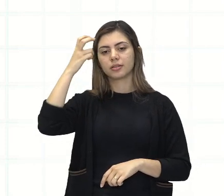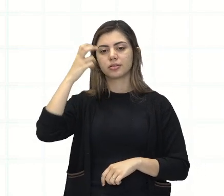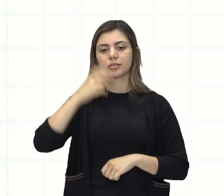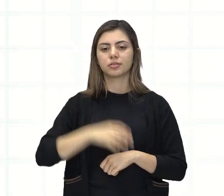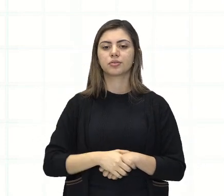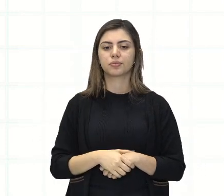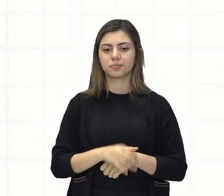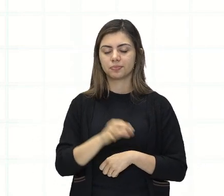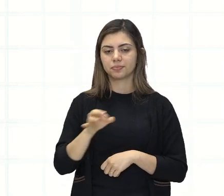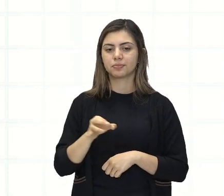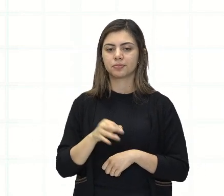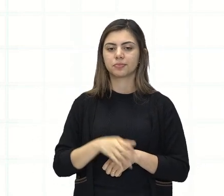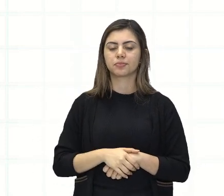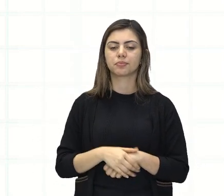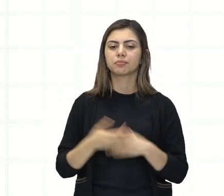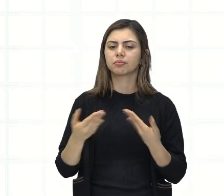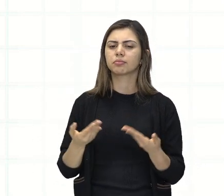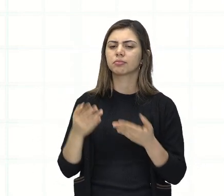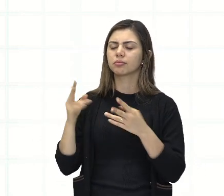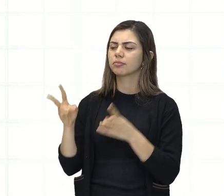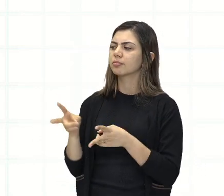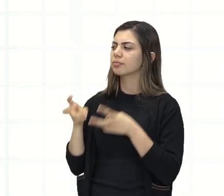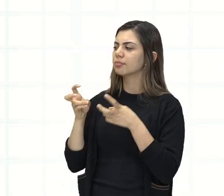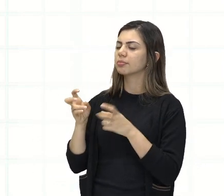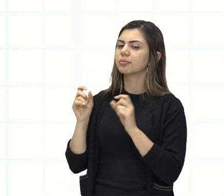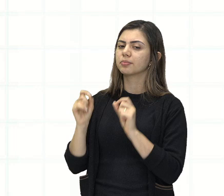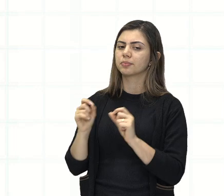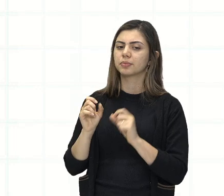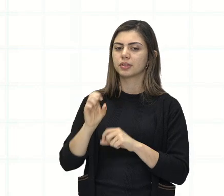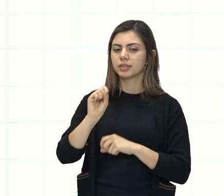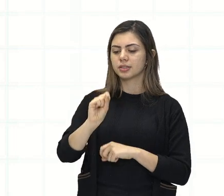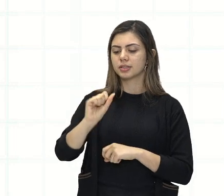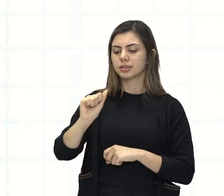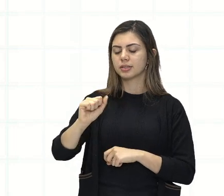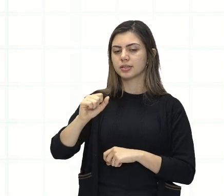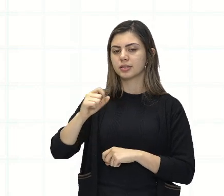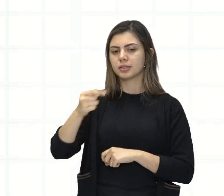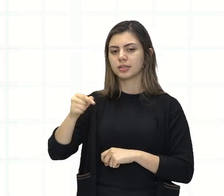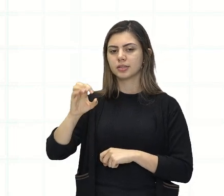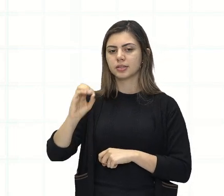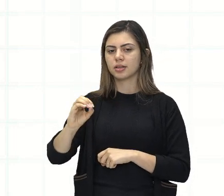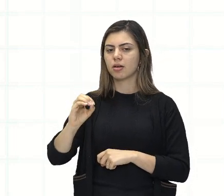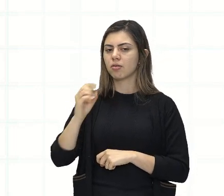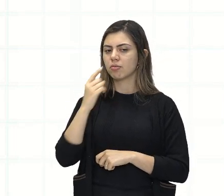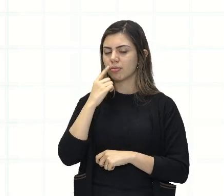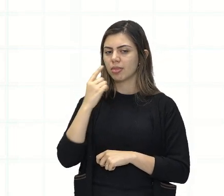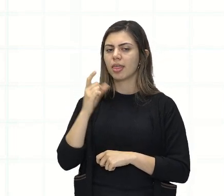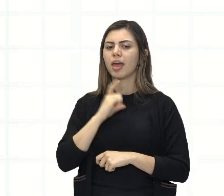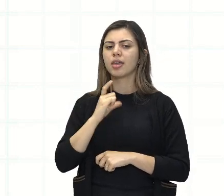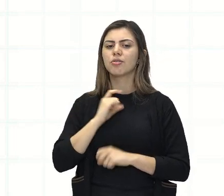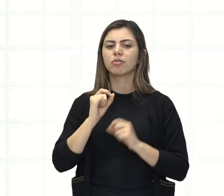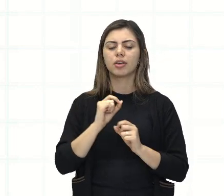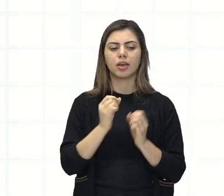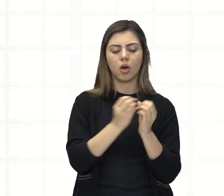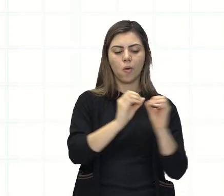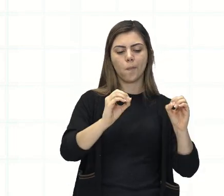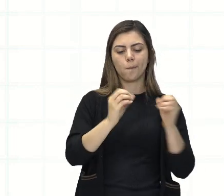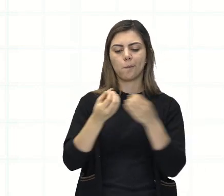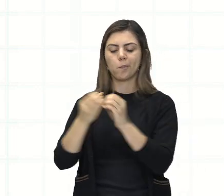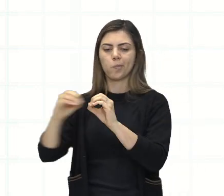Características, certo? Observem que o são, ele está bem aqui. Ele está